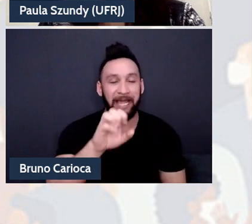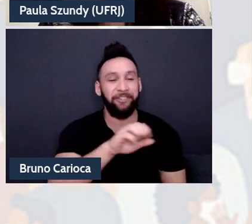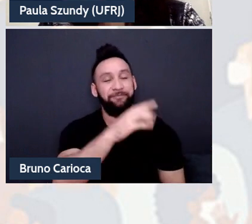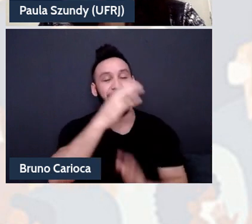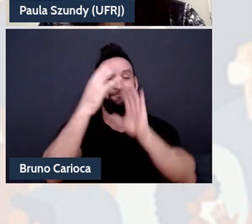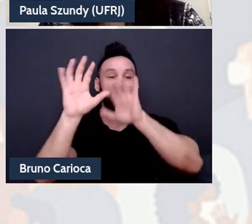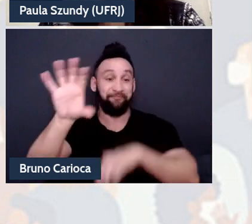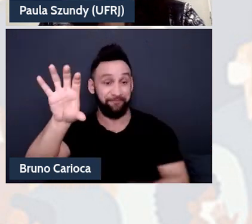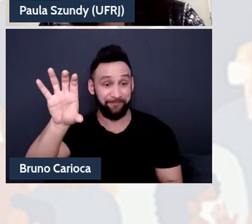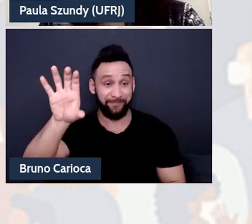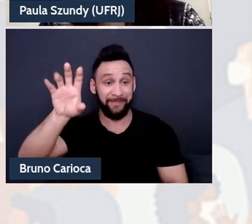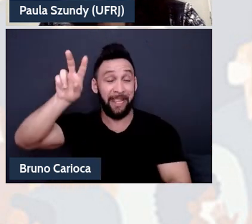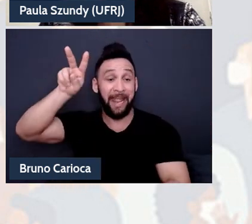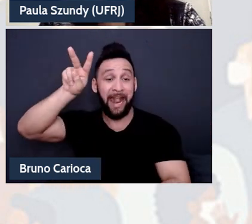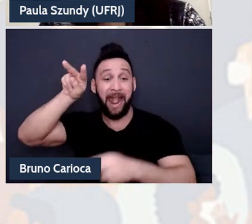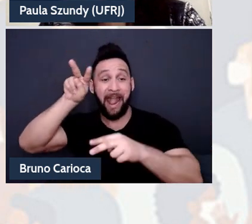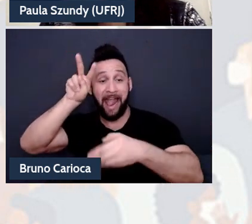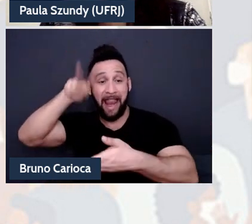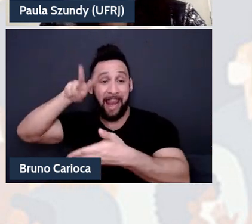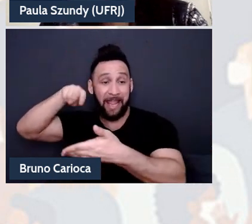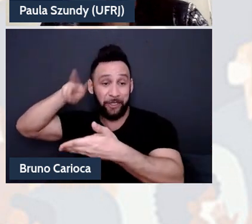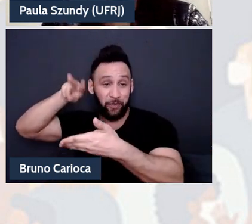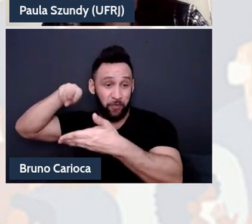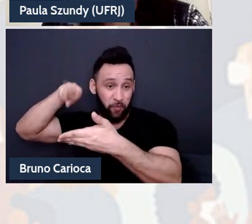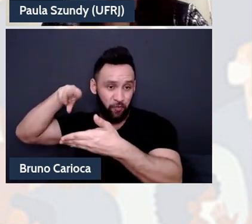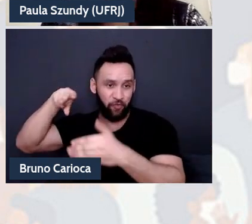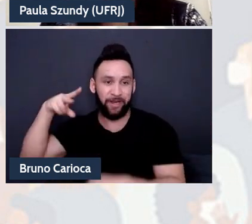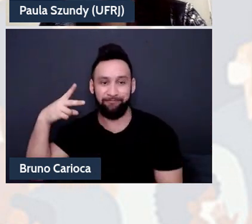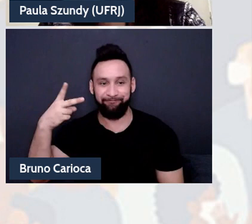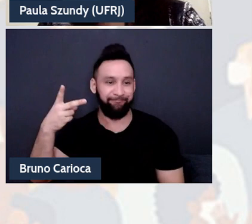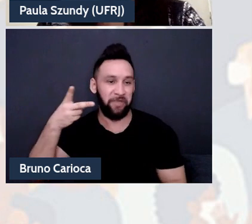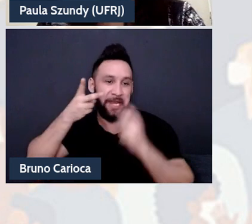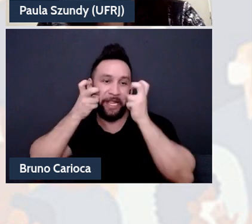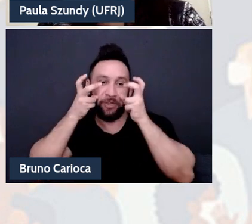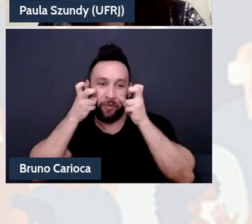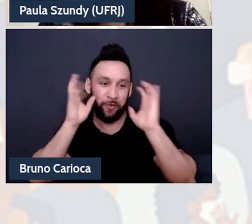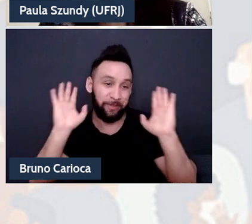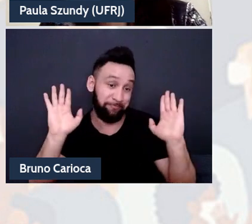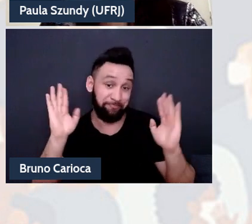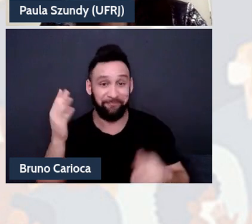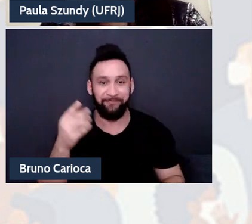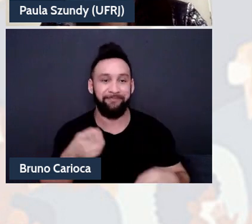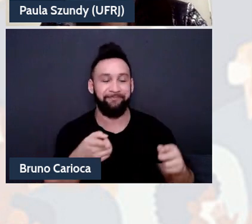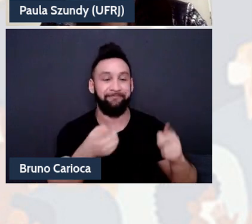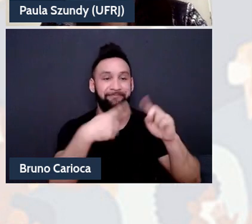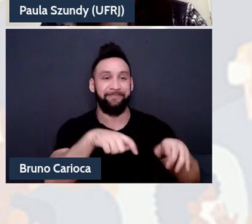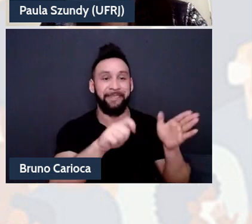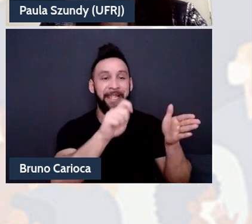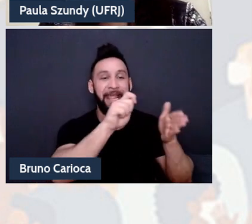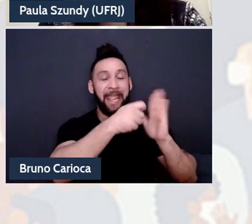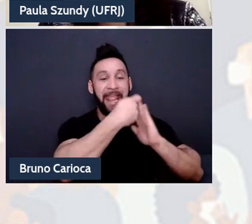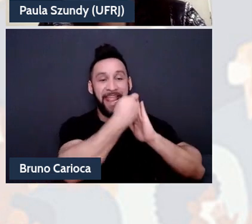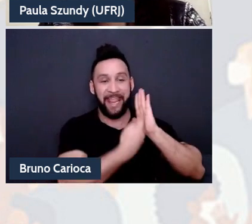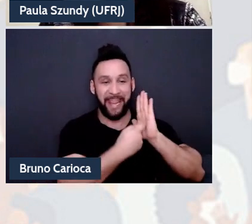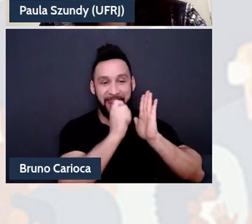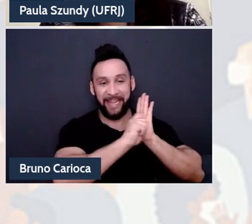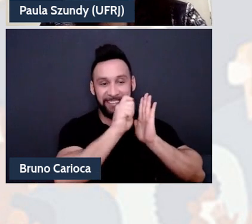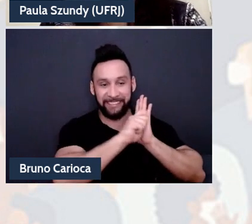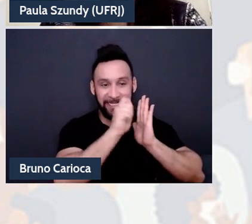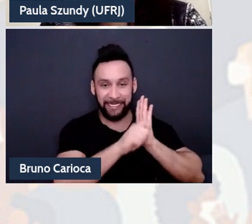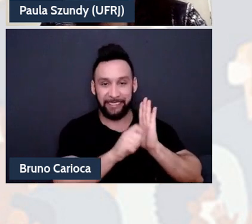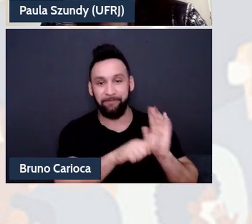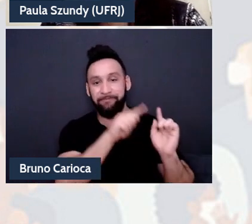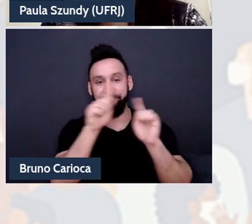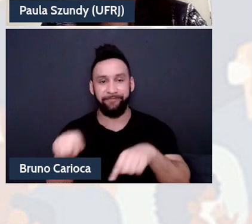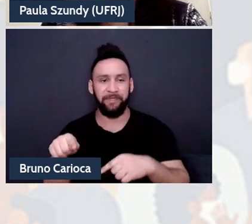isolado aqui dimensão intercultural, que parece que foi adicionado, né, de última hora, para dar conta da concepção de inglês